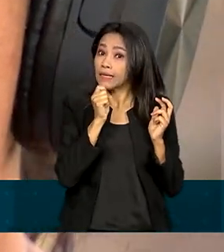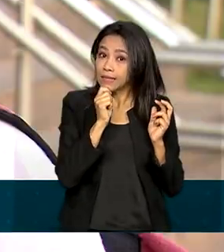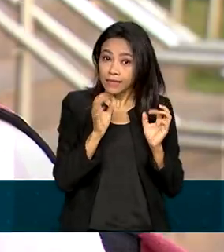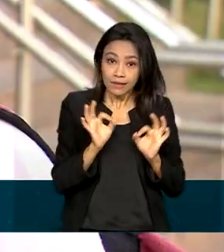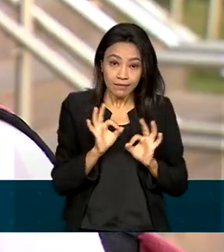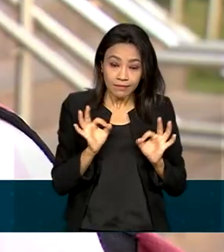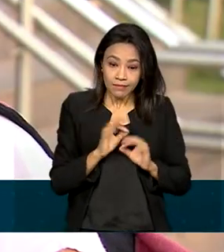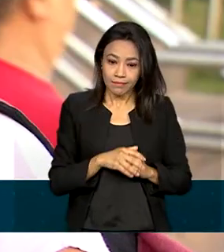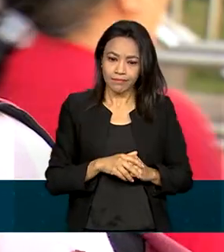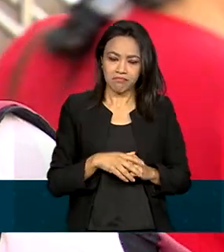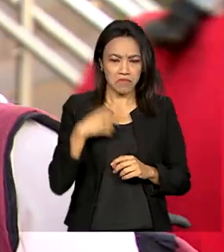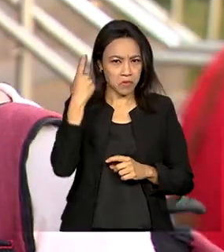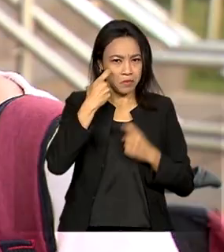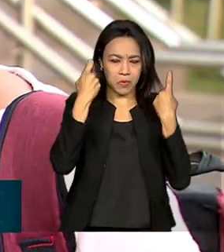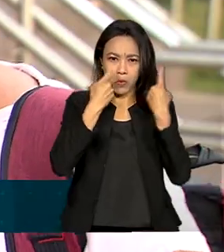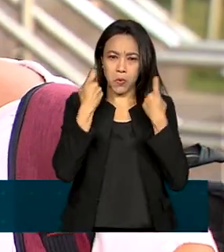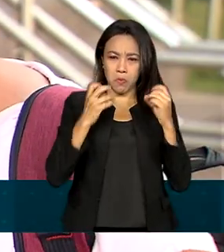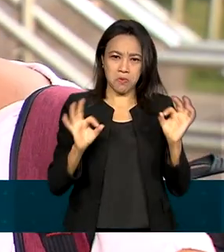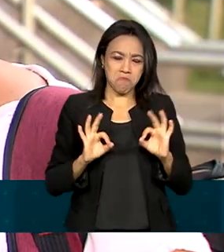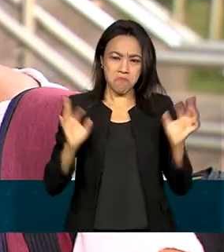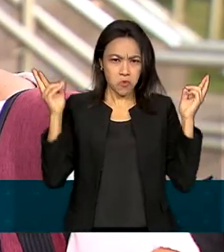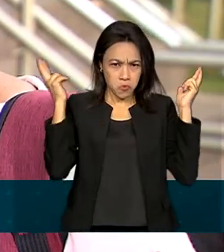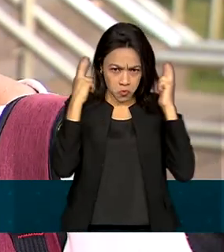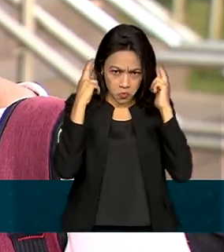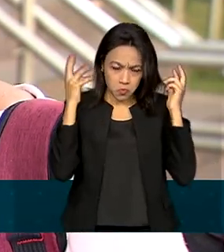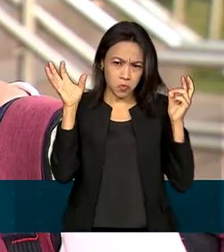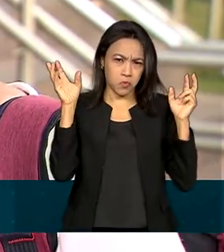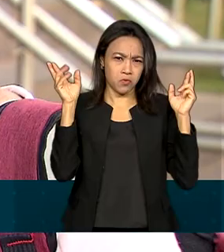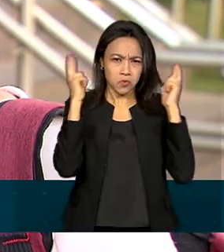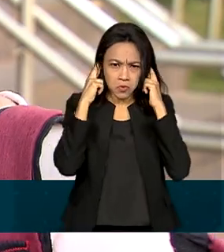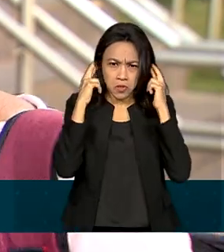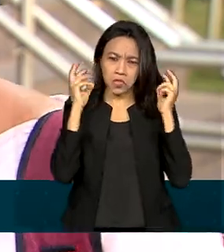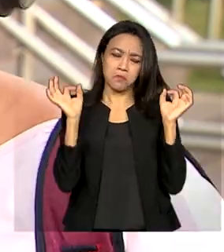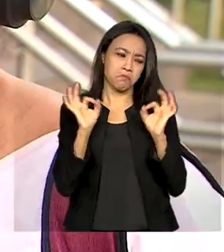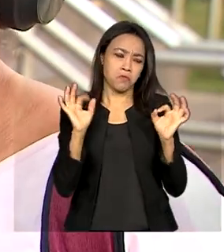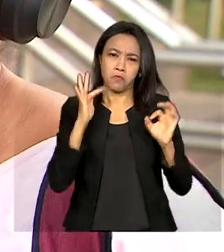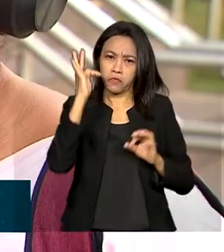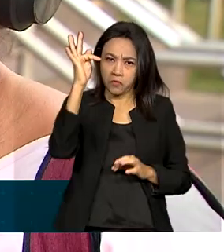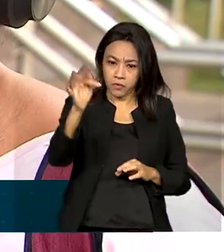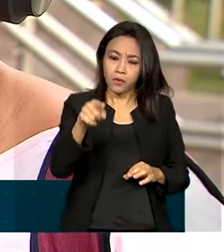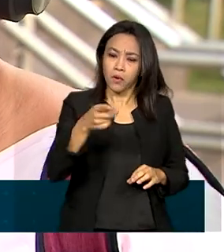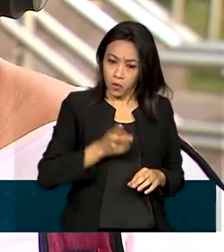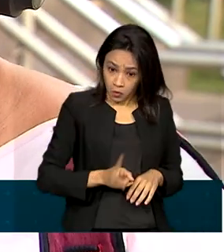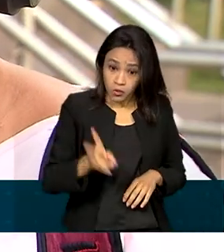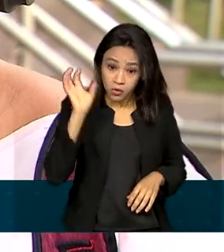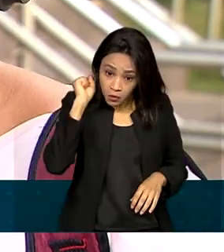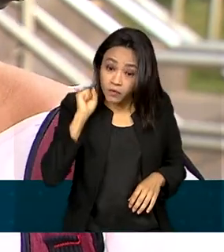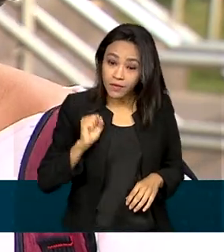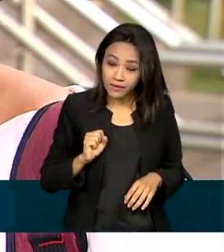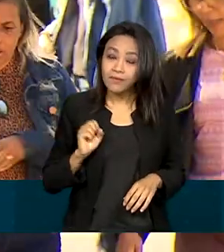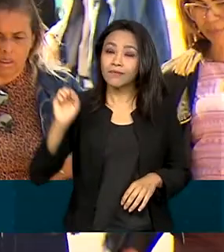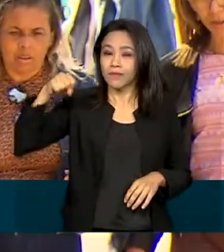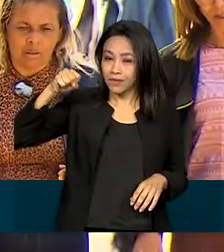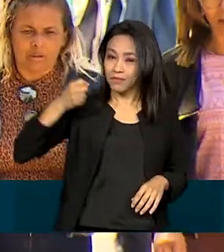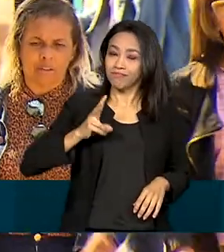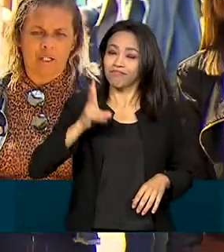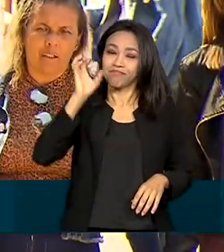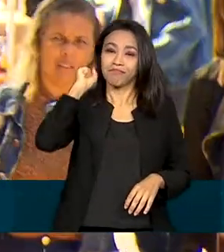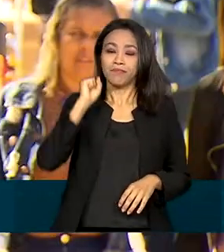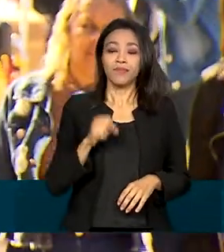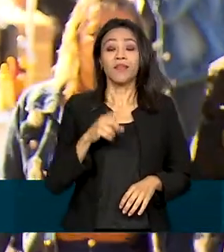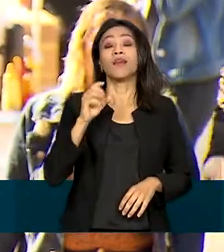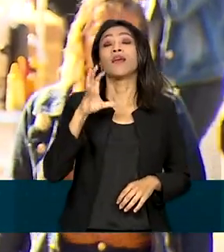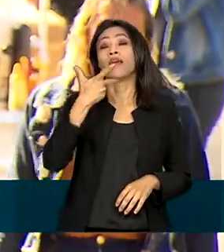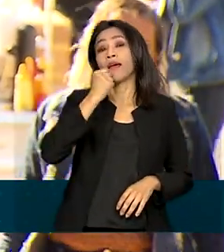playlist. A gente nunca se preocupa, né? Com o futuro, né? É. Continua ouvindo e vai continuar ouvindo. Sim. Quem ignora